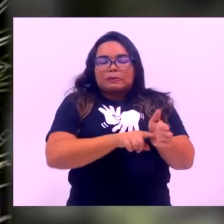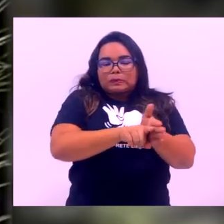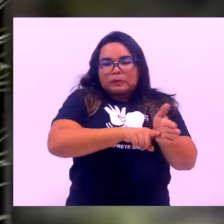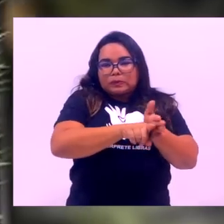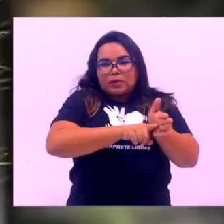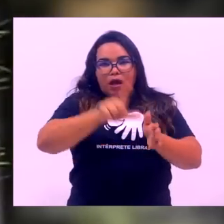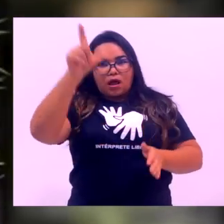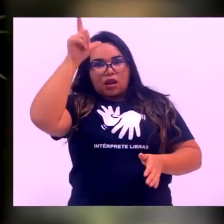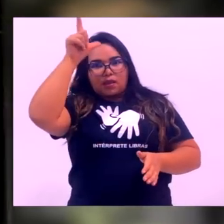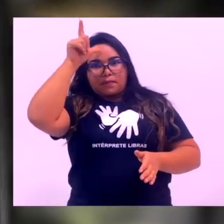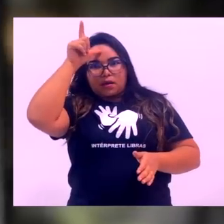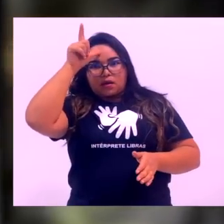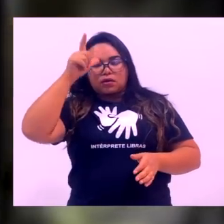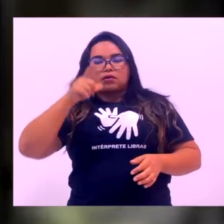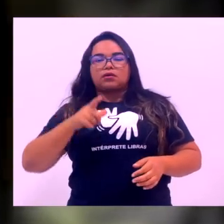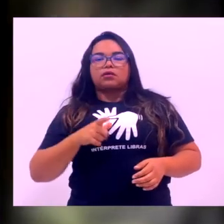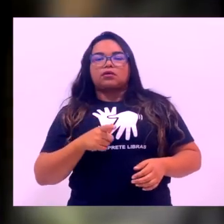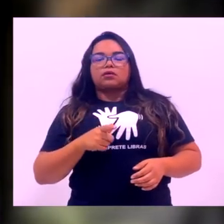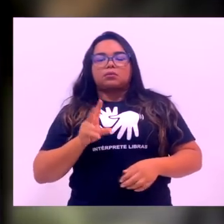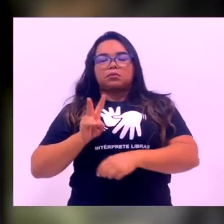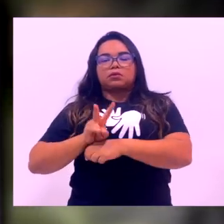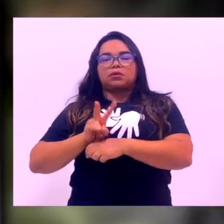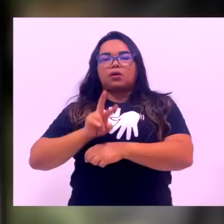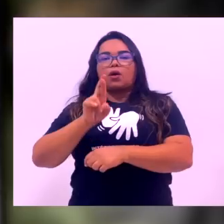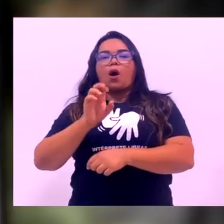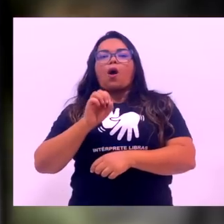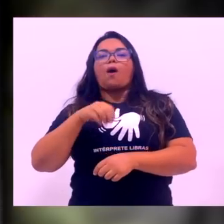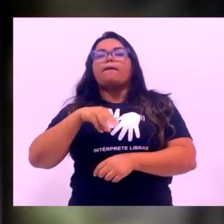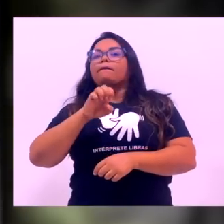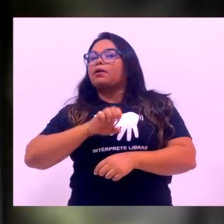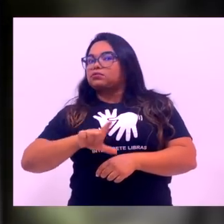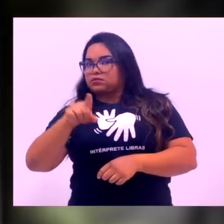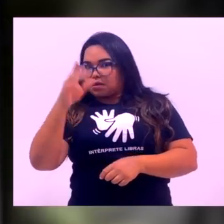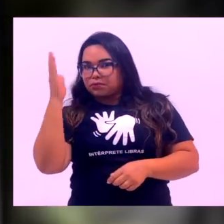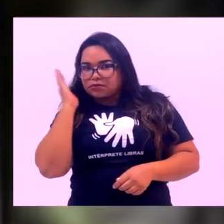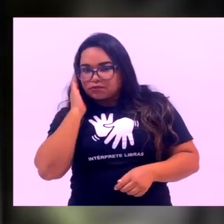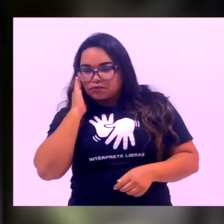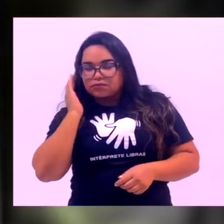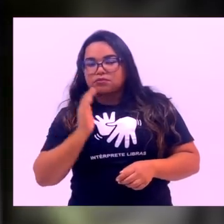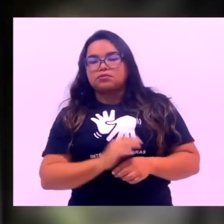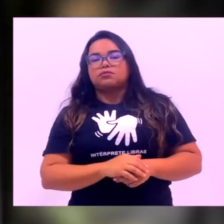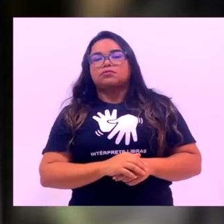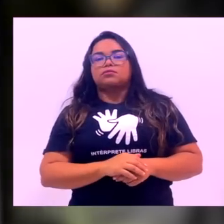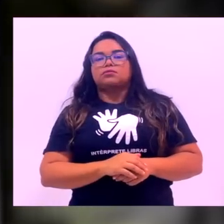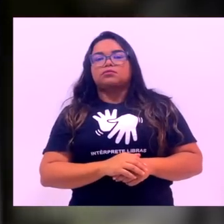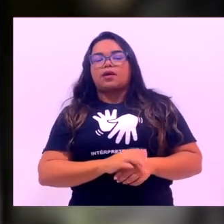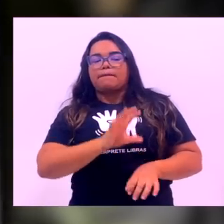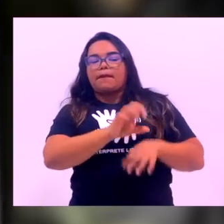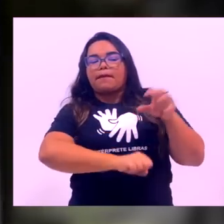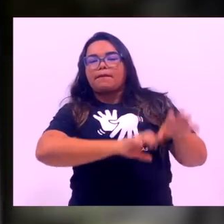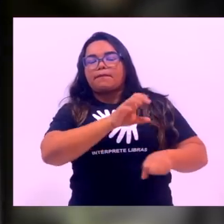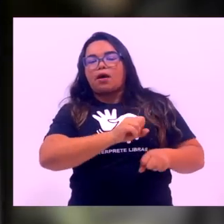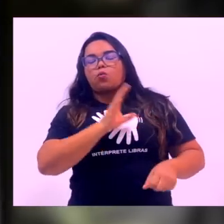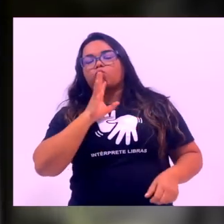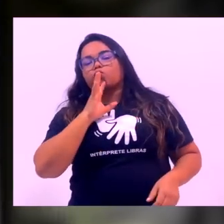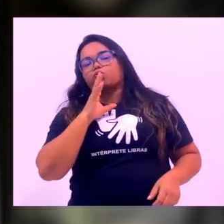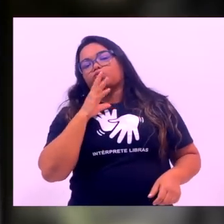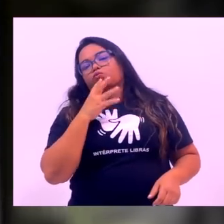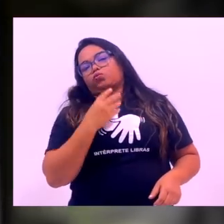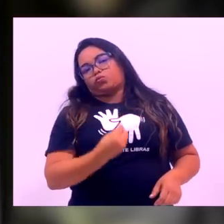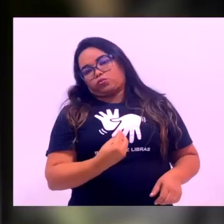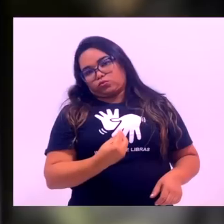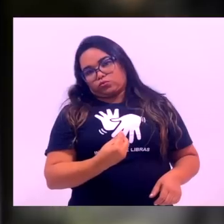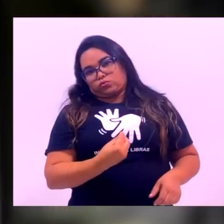fizeram escavações inteiras sob a proteção de Rommel? Foi assim que eles juntaram o